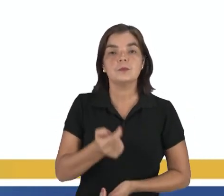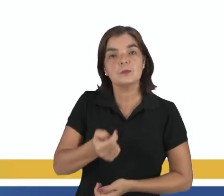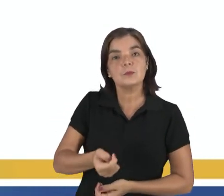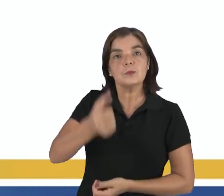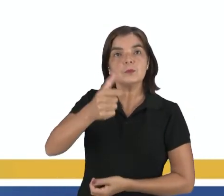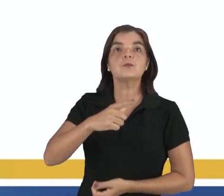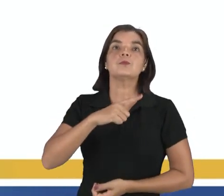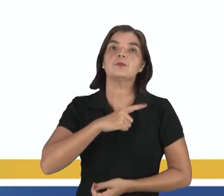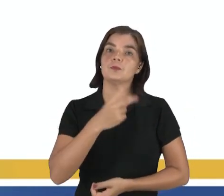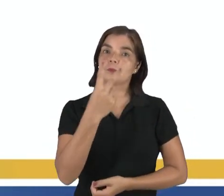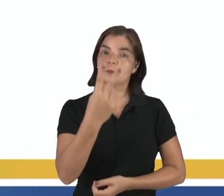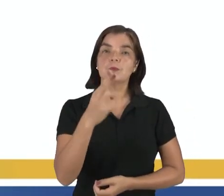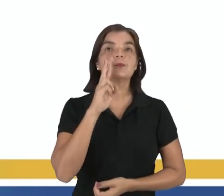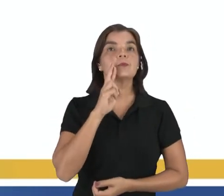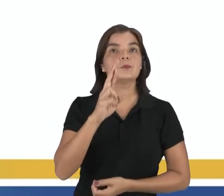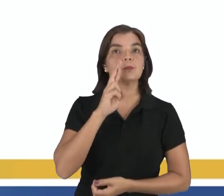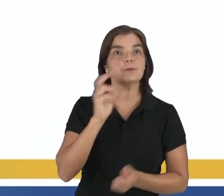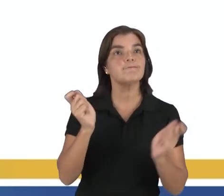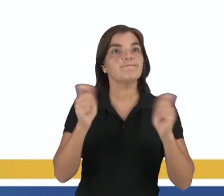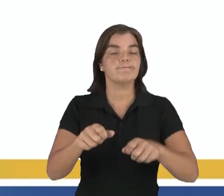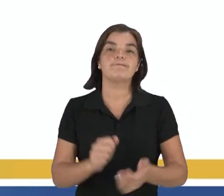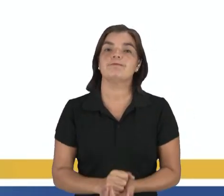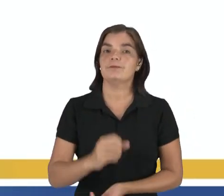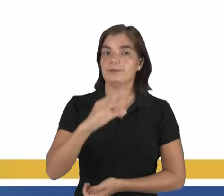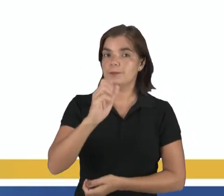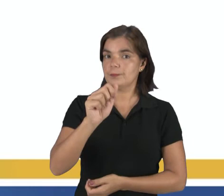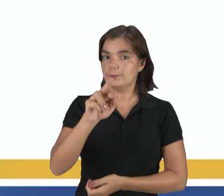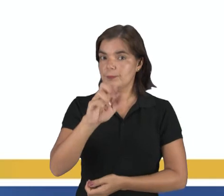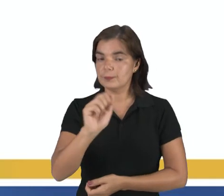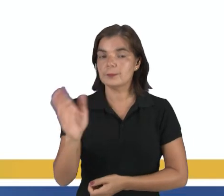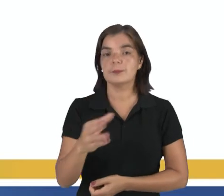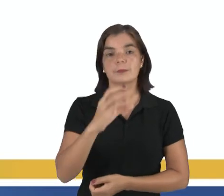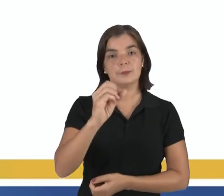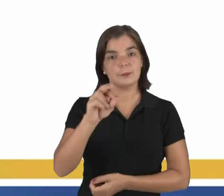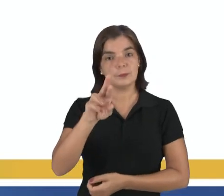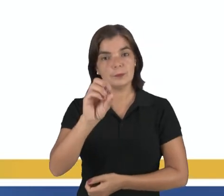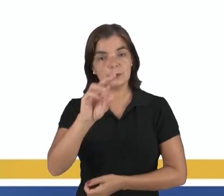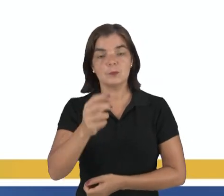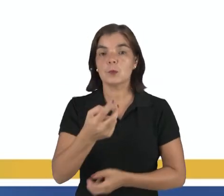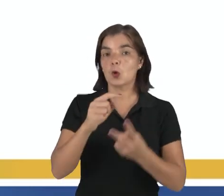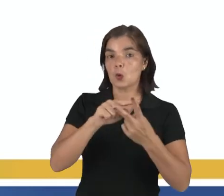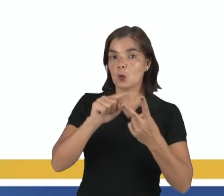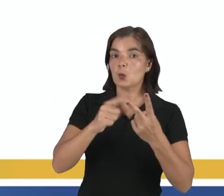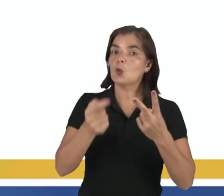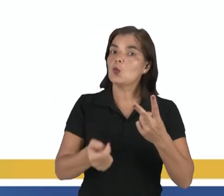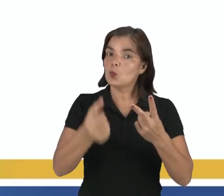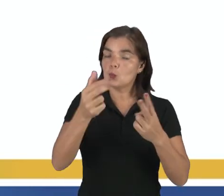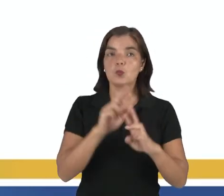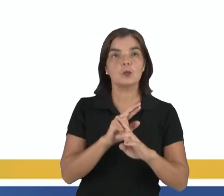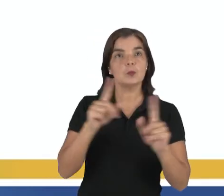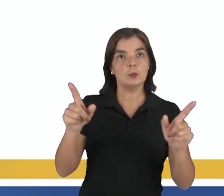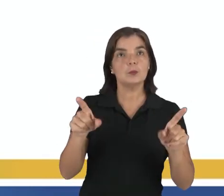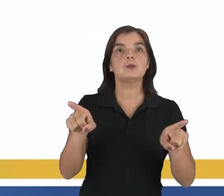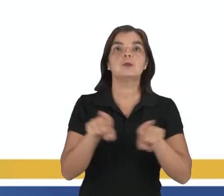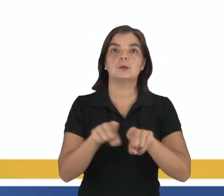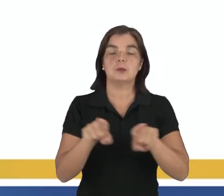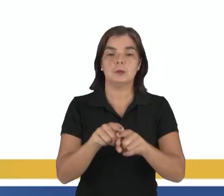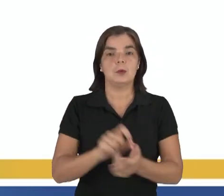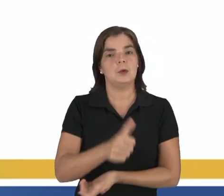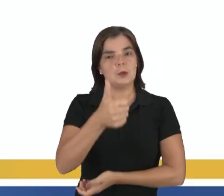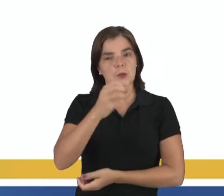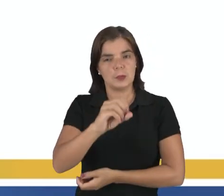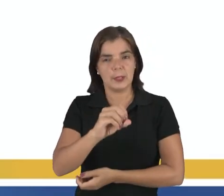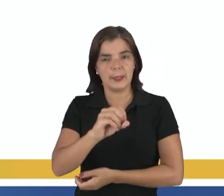uma moeda, nós temos dois resultados possíveis, cara e coroa. Se lançarmos duas moedas diferentes, por exemplo, de